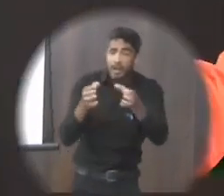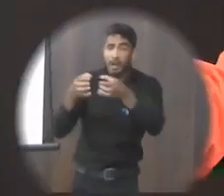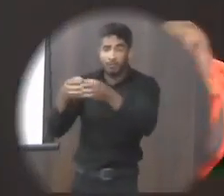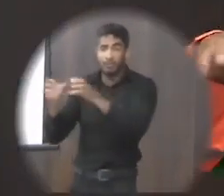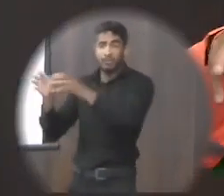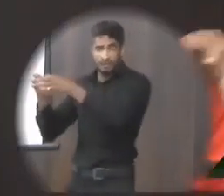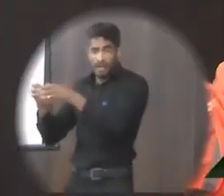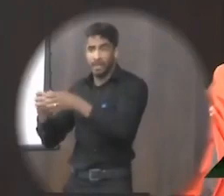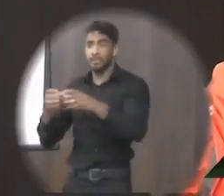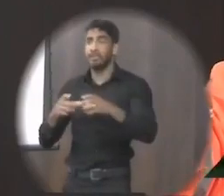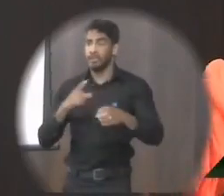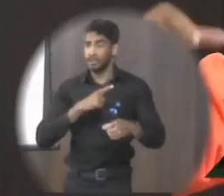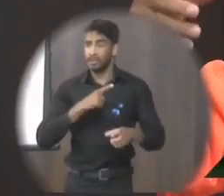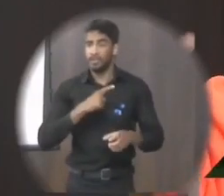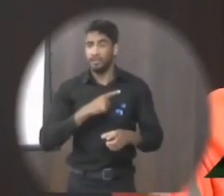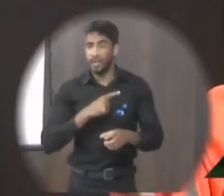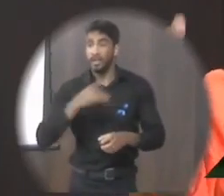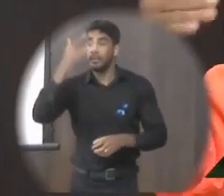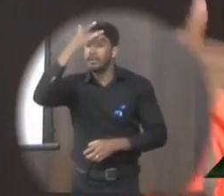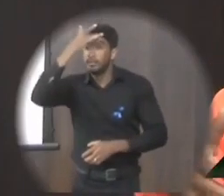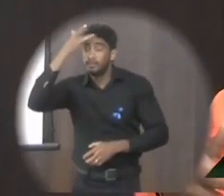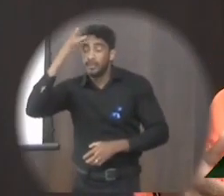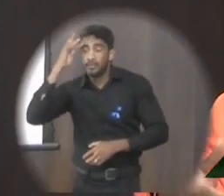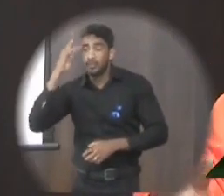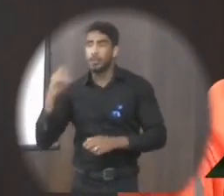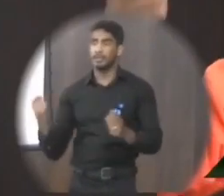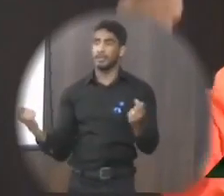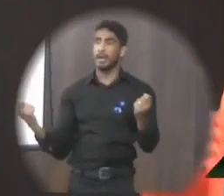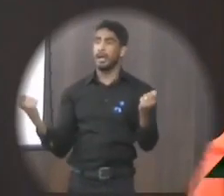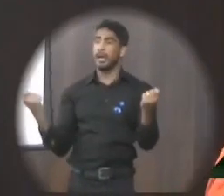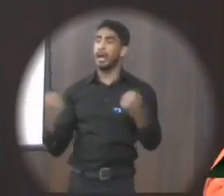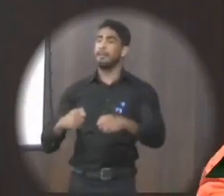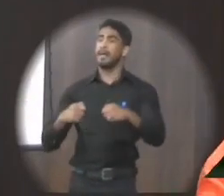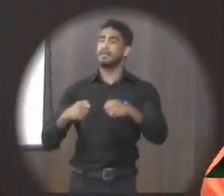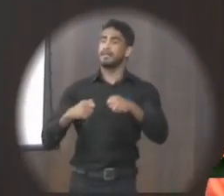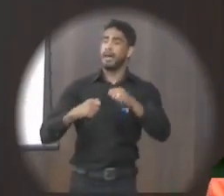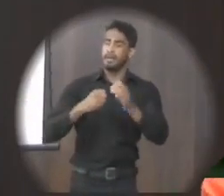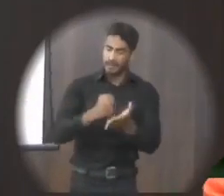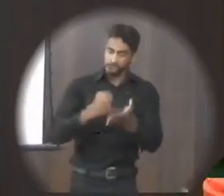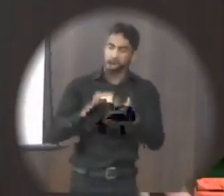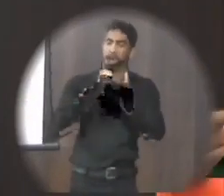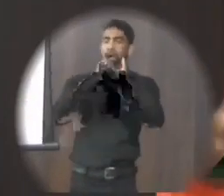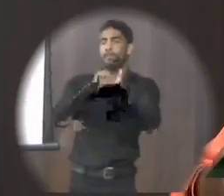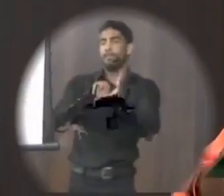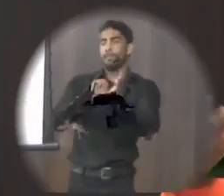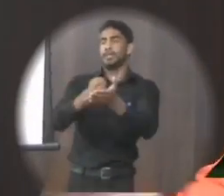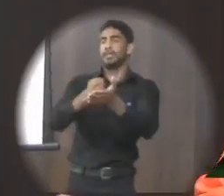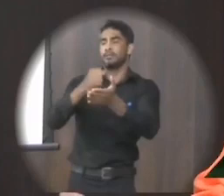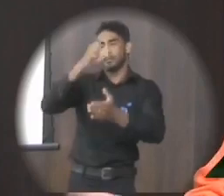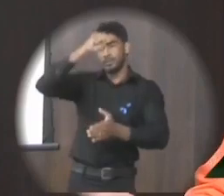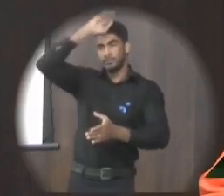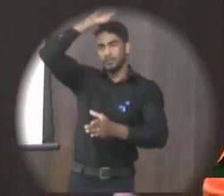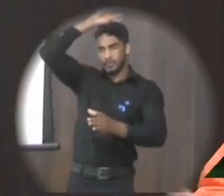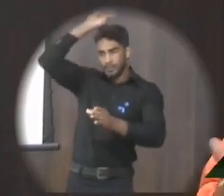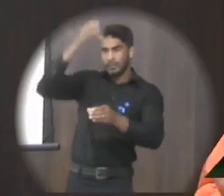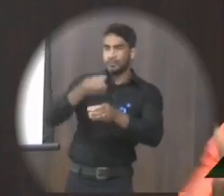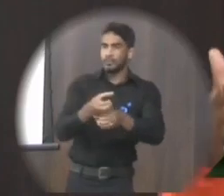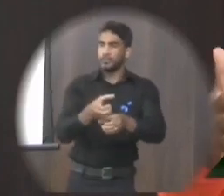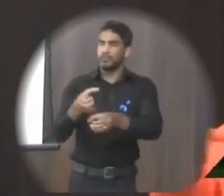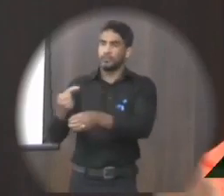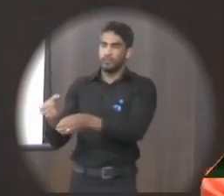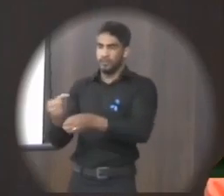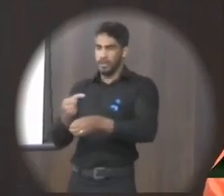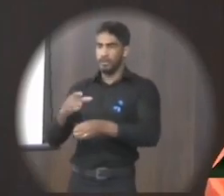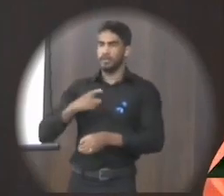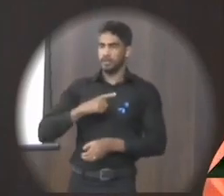tenha em cada localidade pessoas capacitadas para estar apoiando o bombeiro. Porque o bombeiro, como eu disse, nós somos hoje